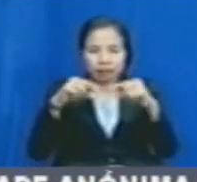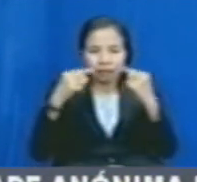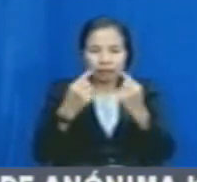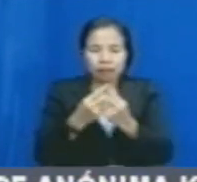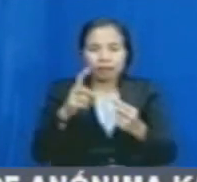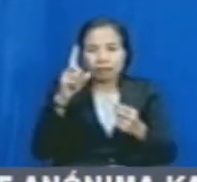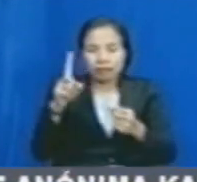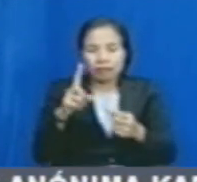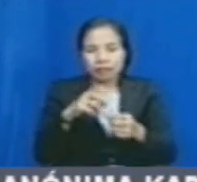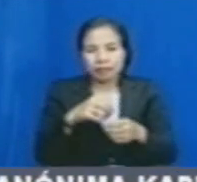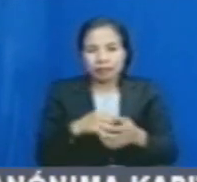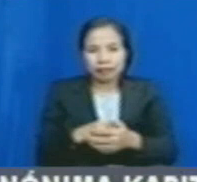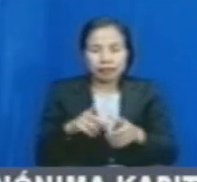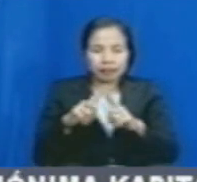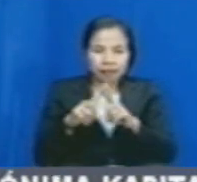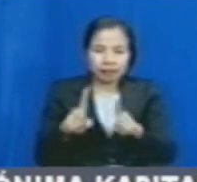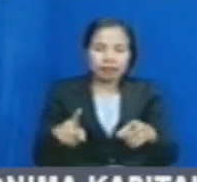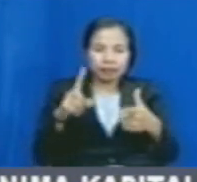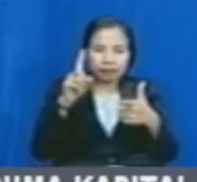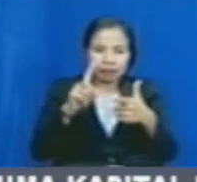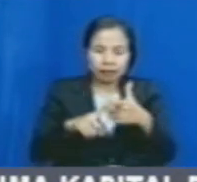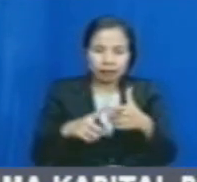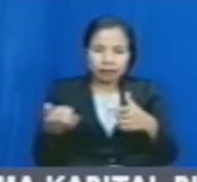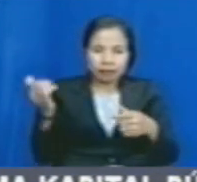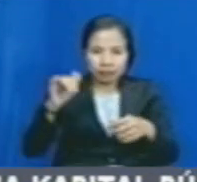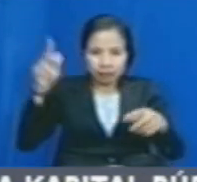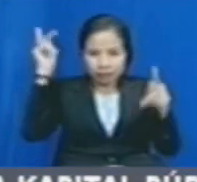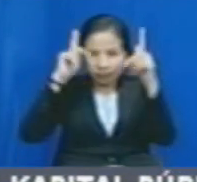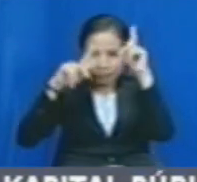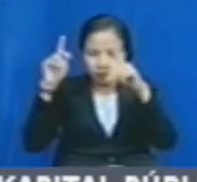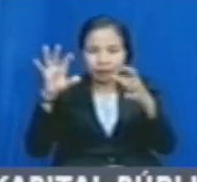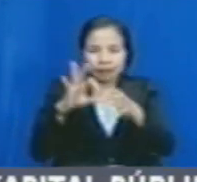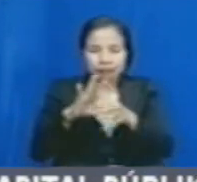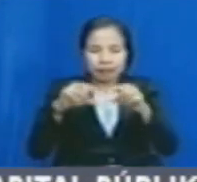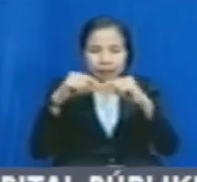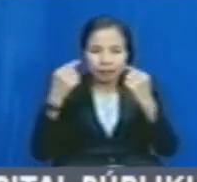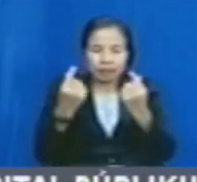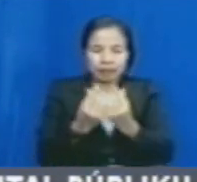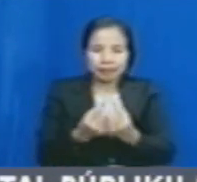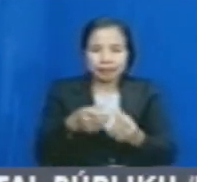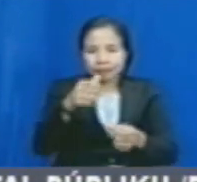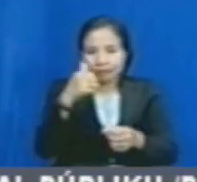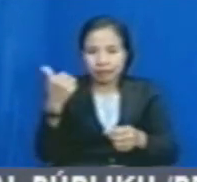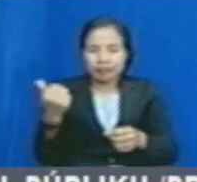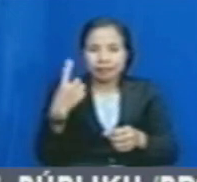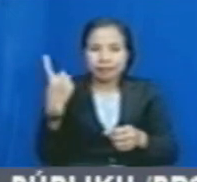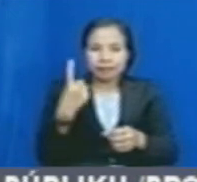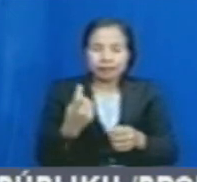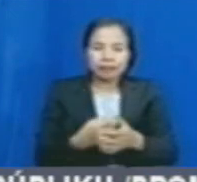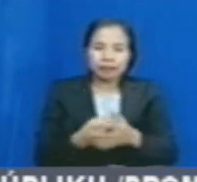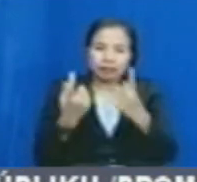selo. Mas depois de ida, né? Depois de serem de problema, membro arte marciais ida balu, ada vez filha